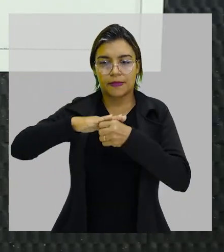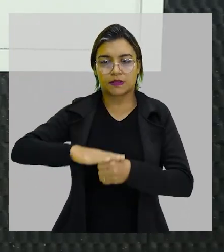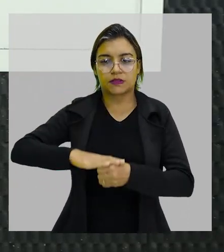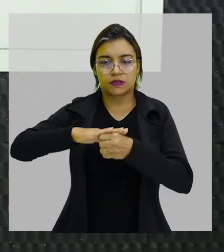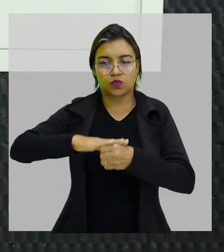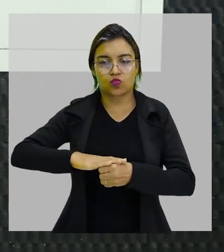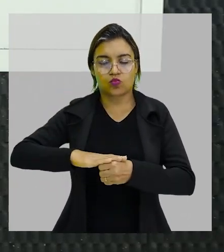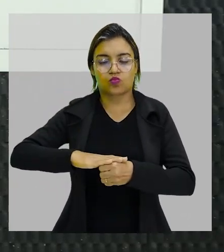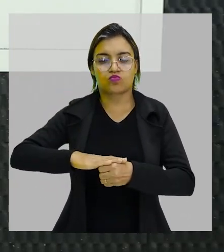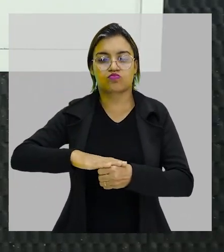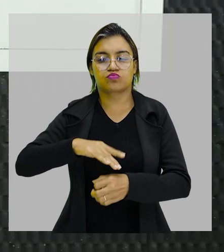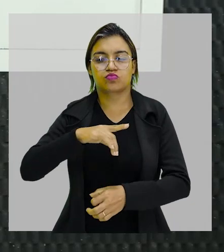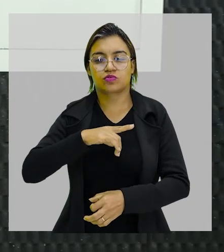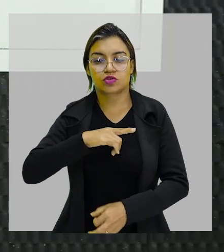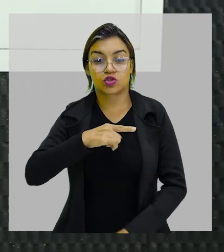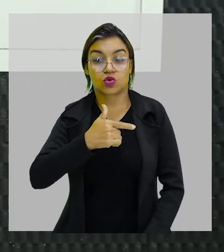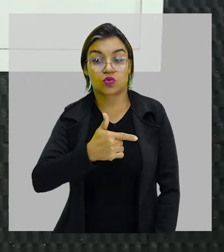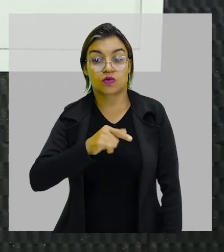de